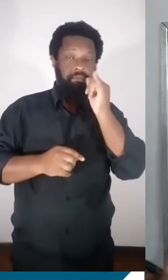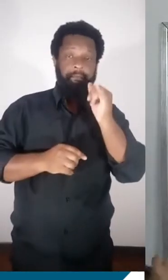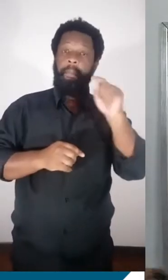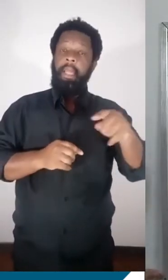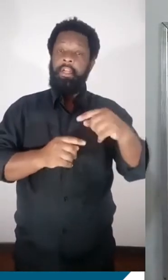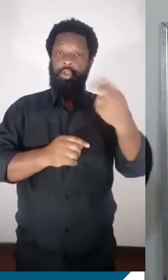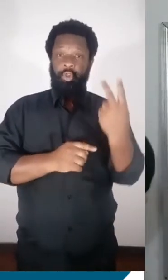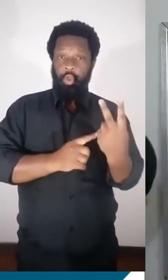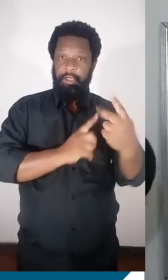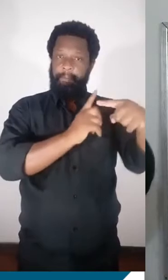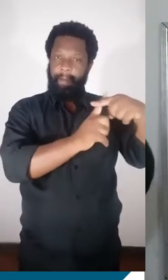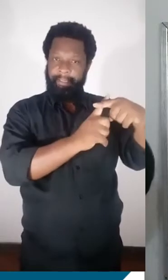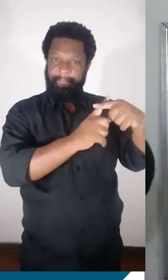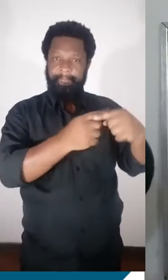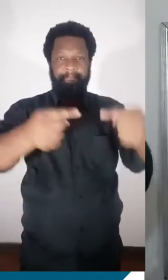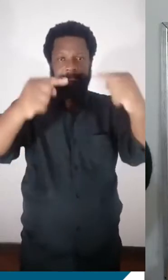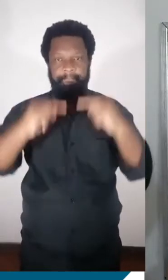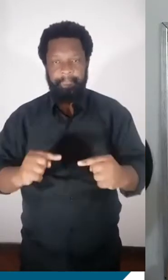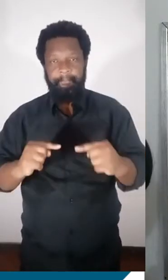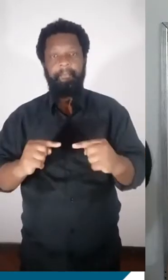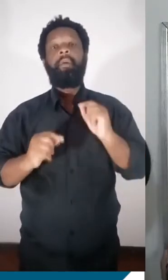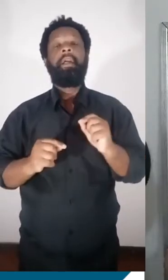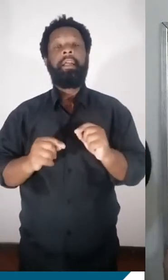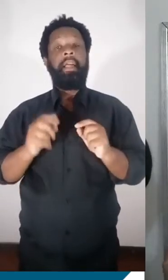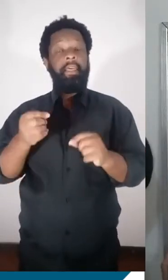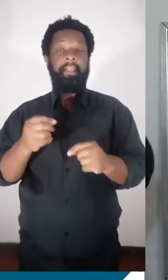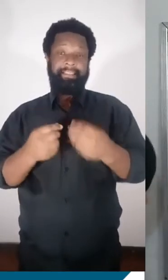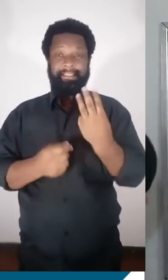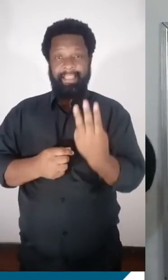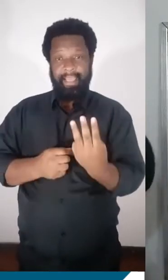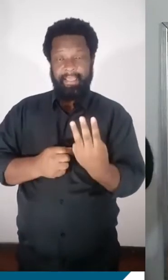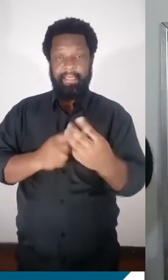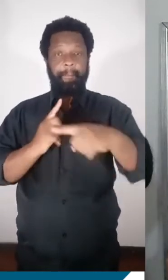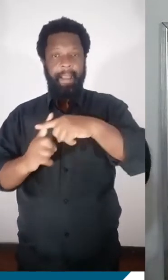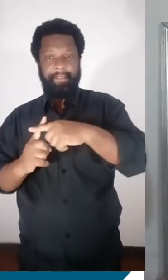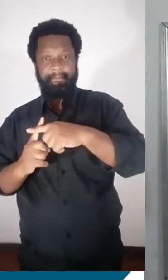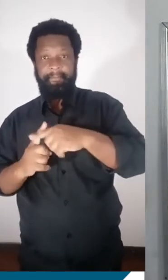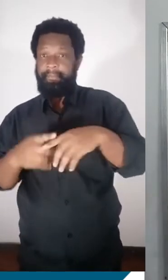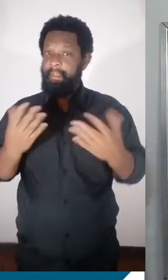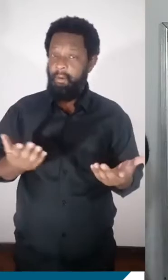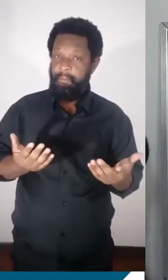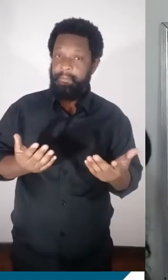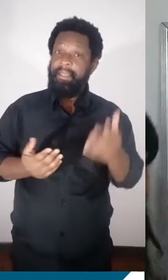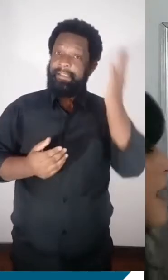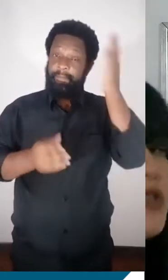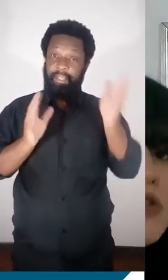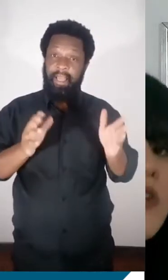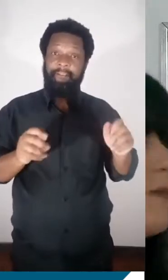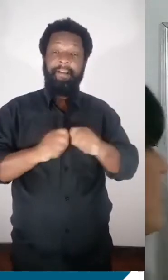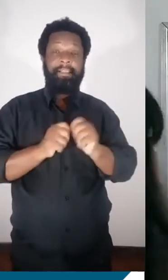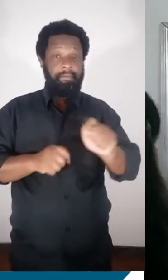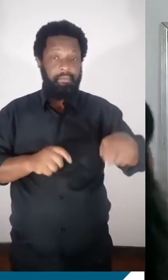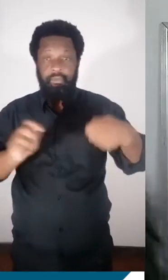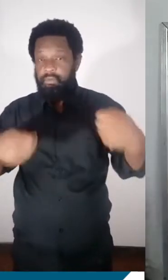aqui é 2 mais. Já aqui embaixo, ela seria 3 mais. Então, sabendo disso,